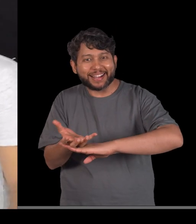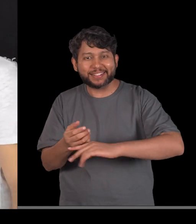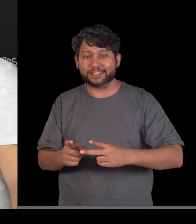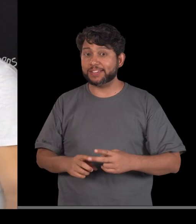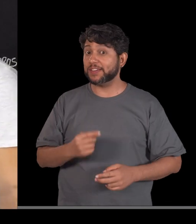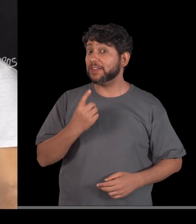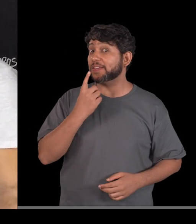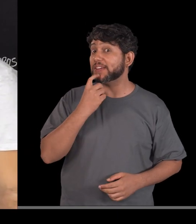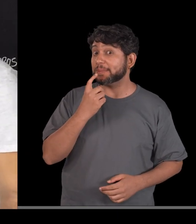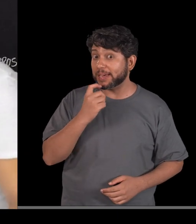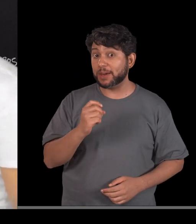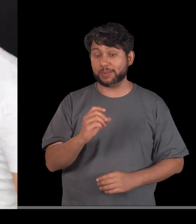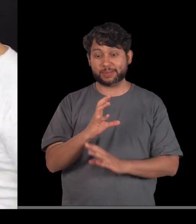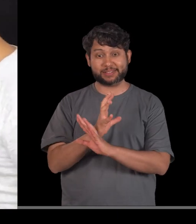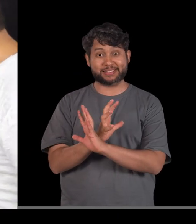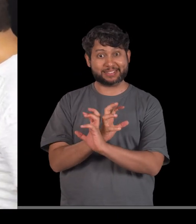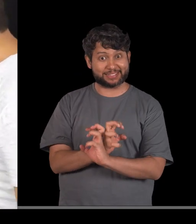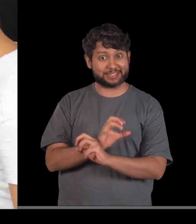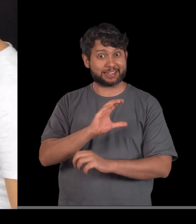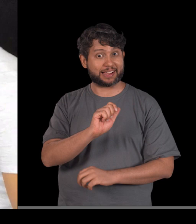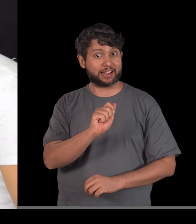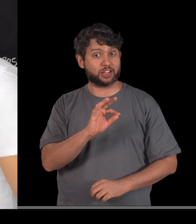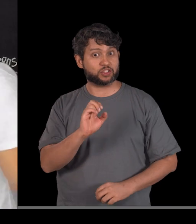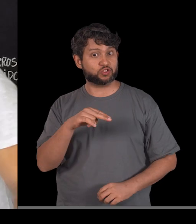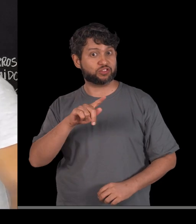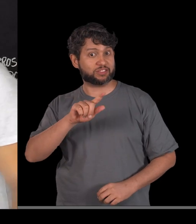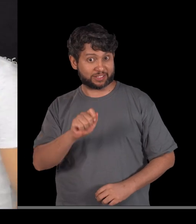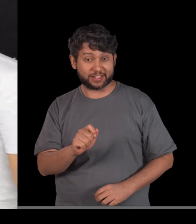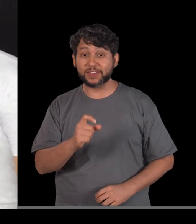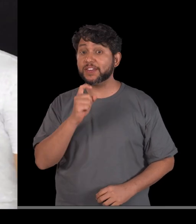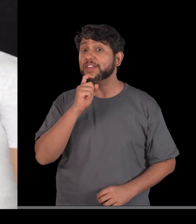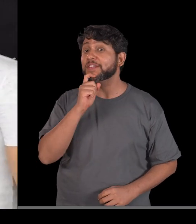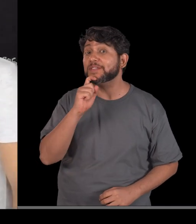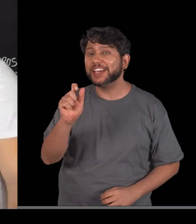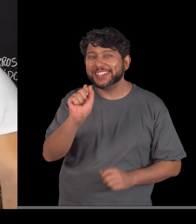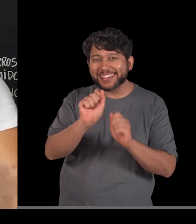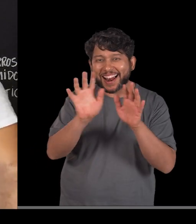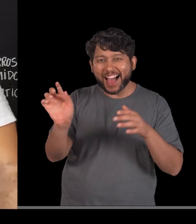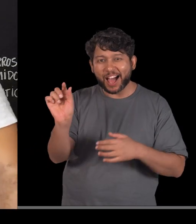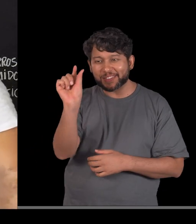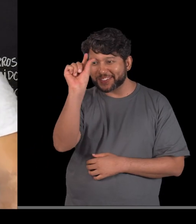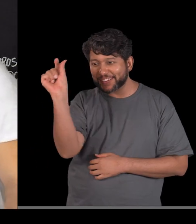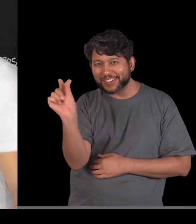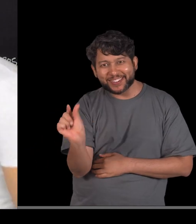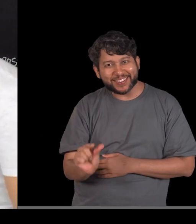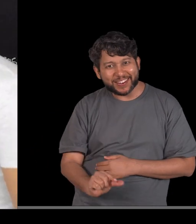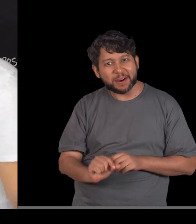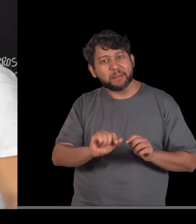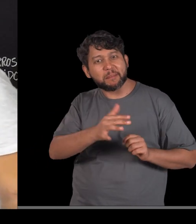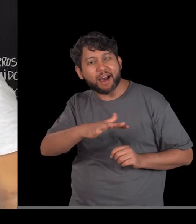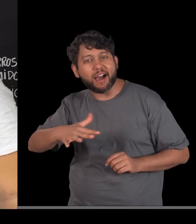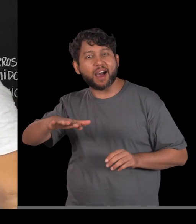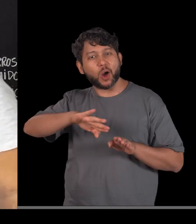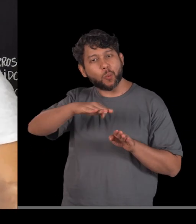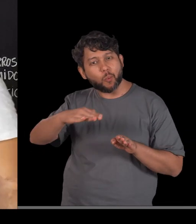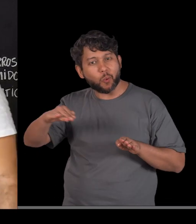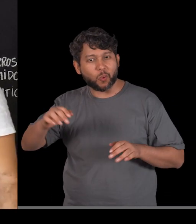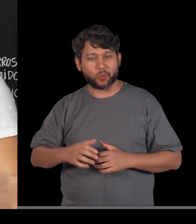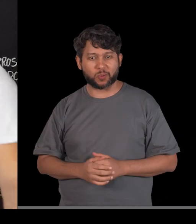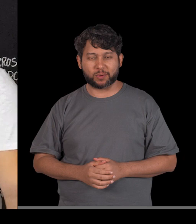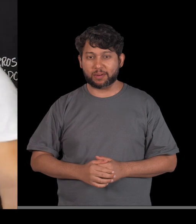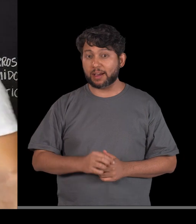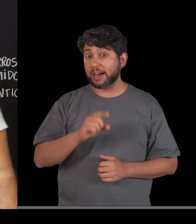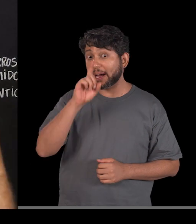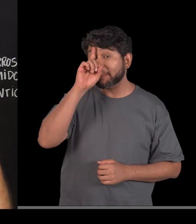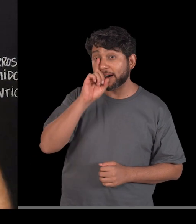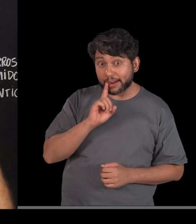Vermelho, domínio da Caatinga. Verde claro, domínio dos mares de morros. Amarelo,